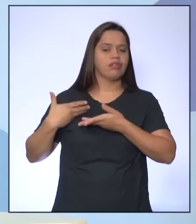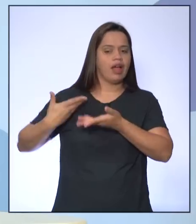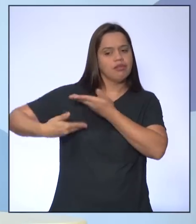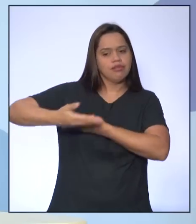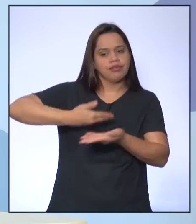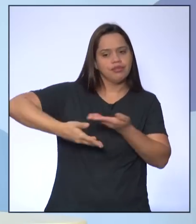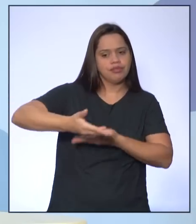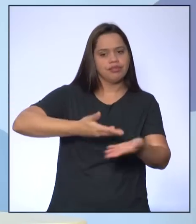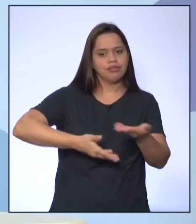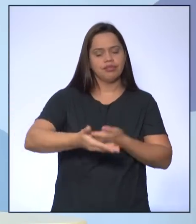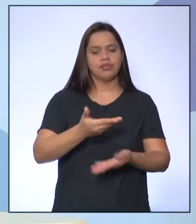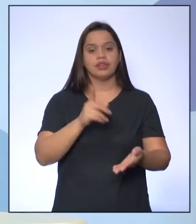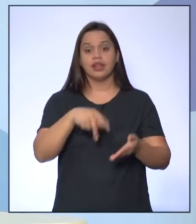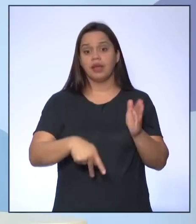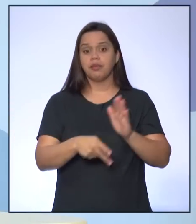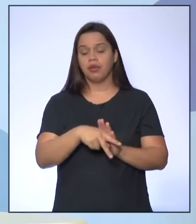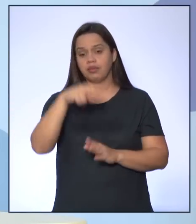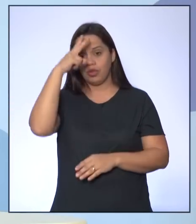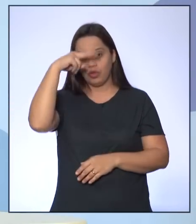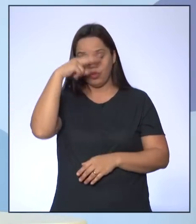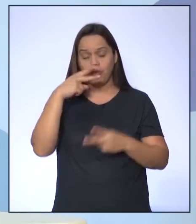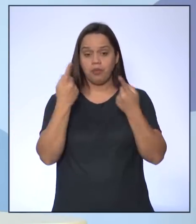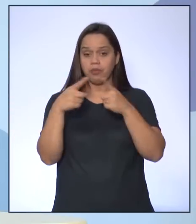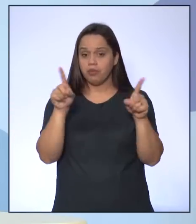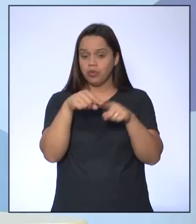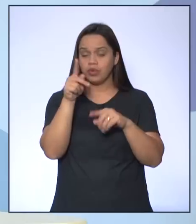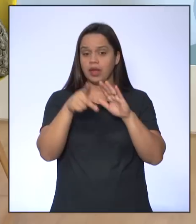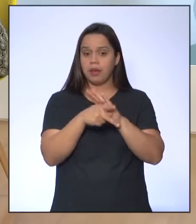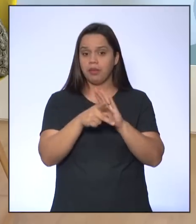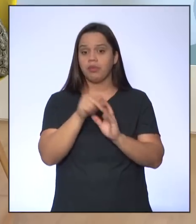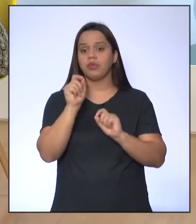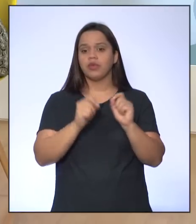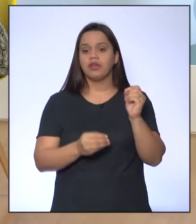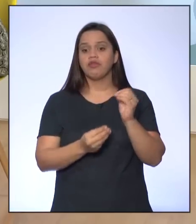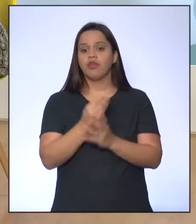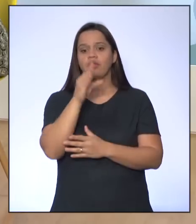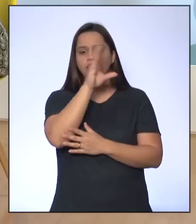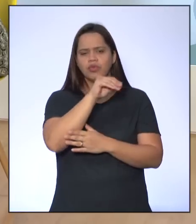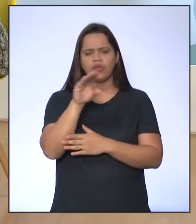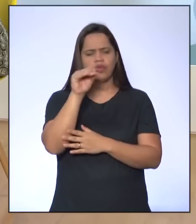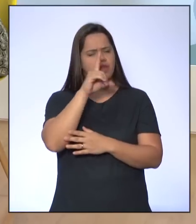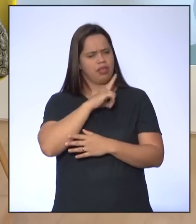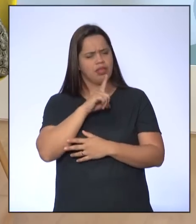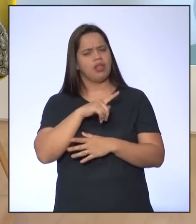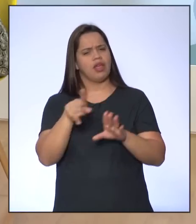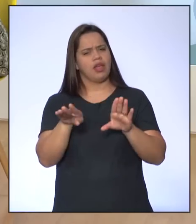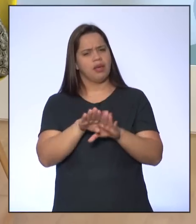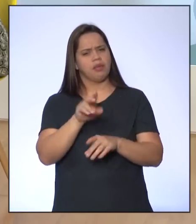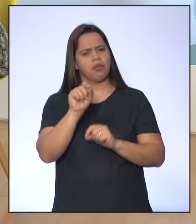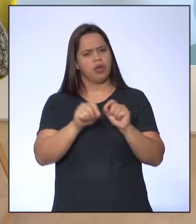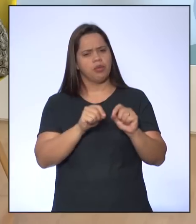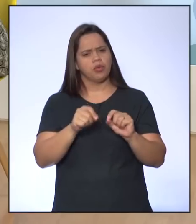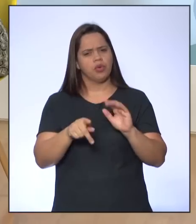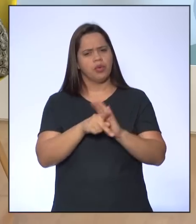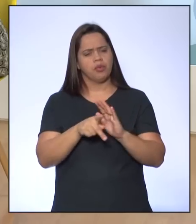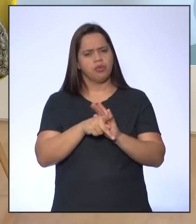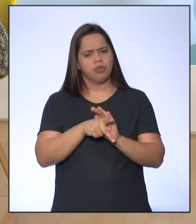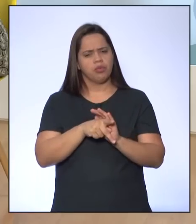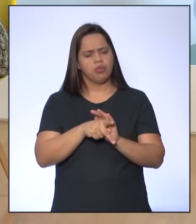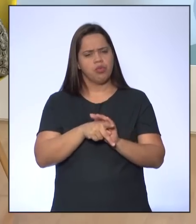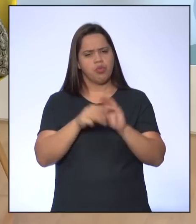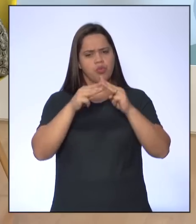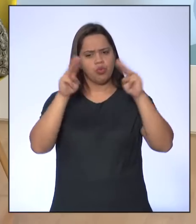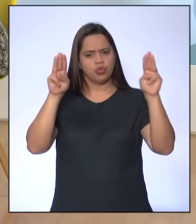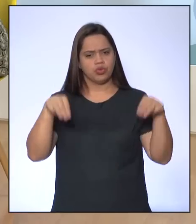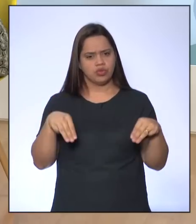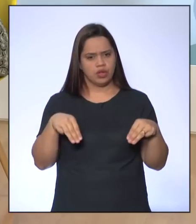lendas, músicas. Essas são as fontes orais. Existe até um museu, né? Um museu da pessoa. Isso, a gente tem aqui em